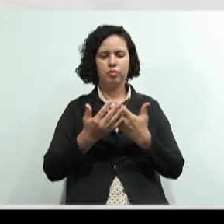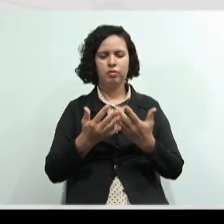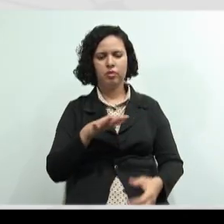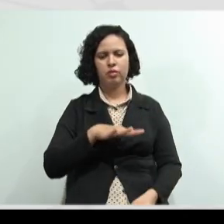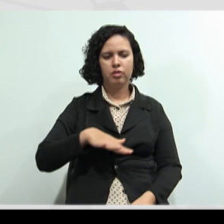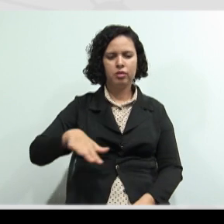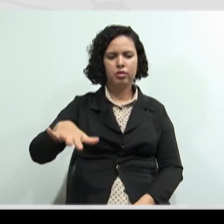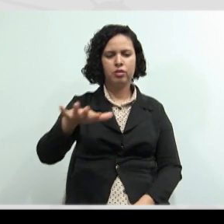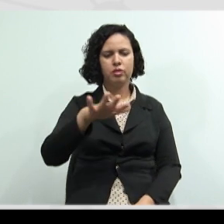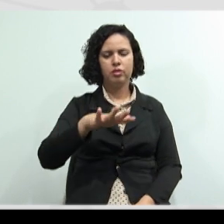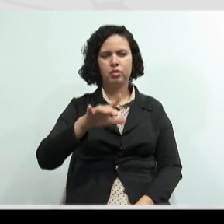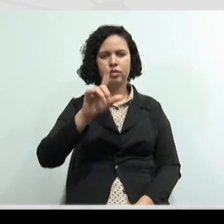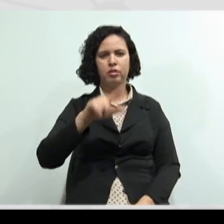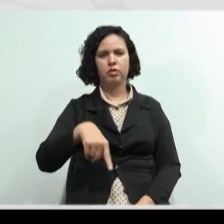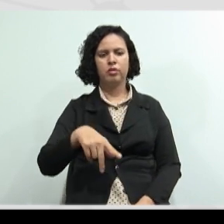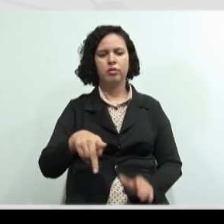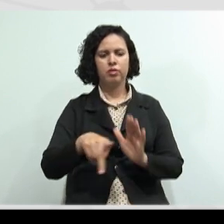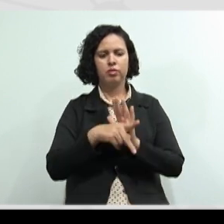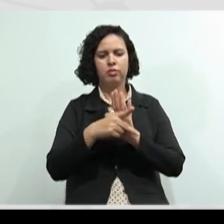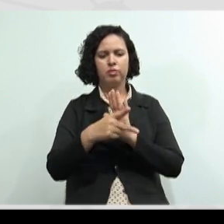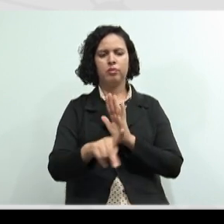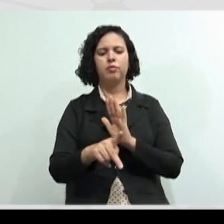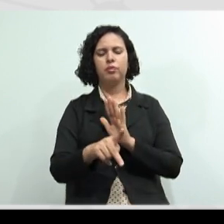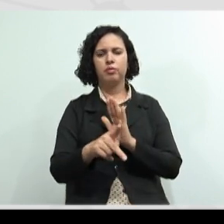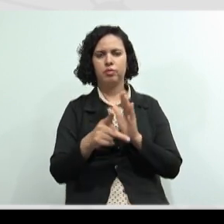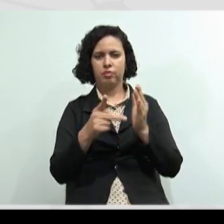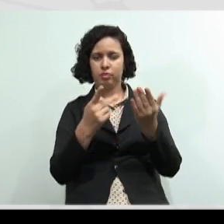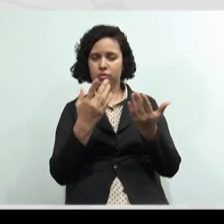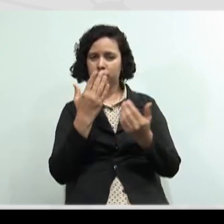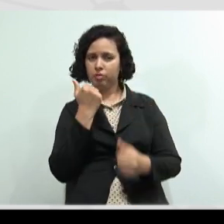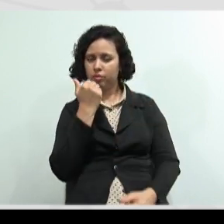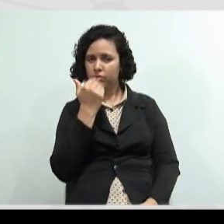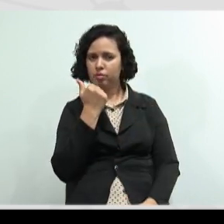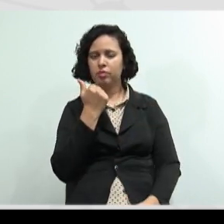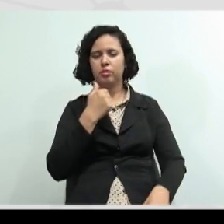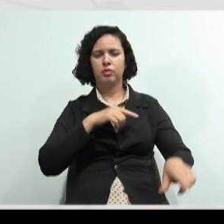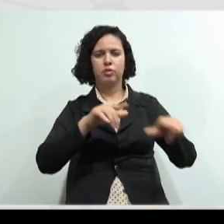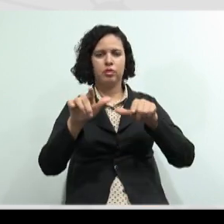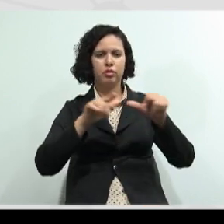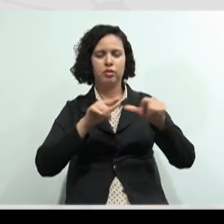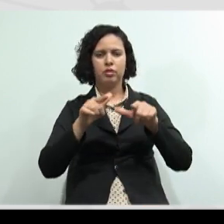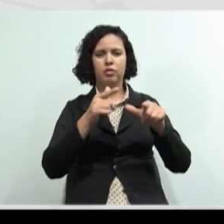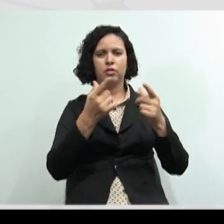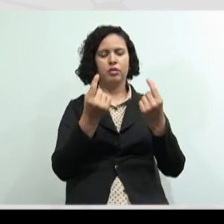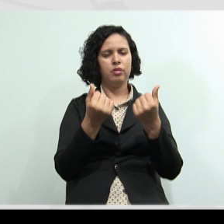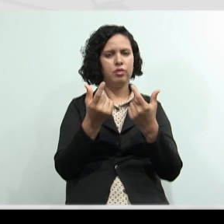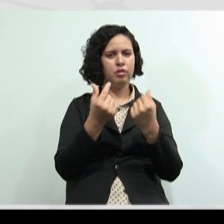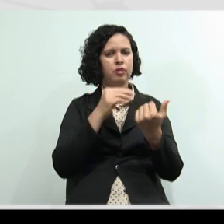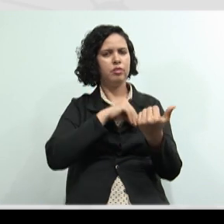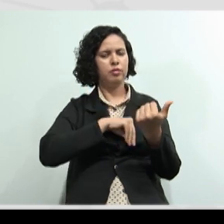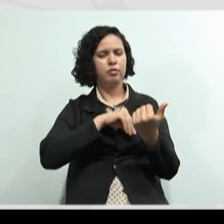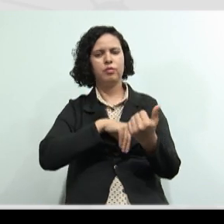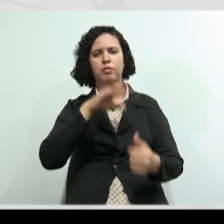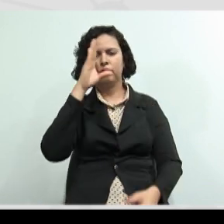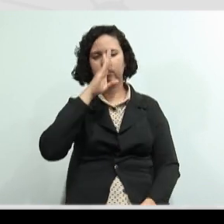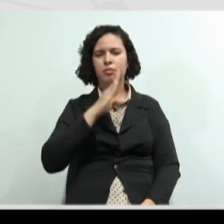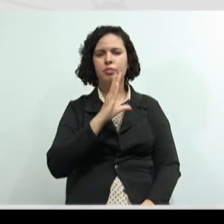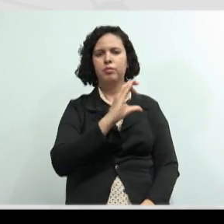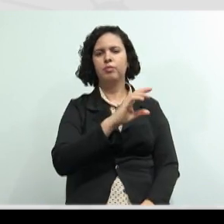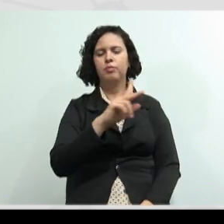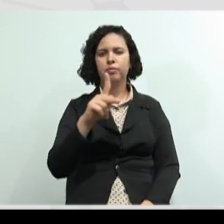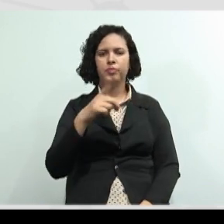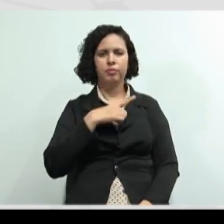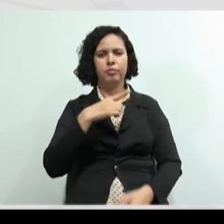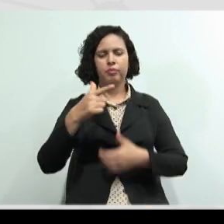é protagonista na produção de alimentos e na geração de trabalho e renda no país. As cooperativas têm um